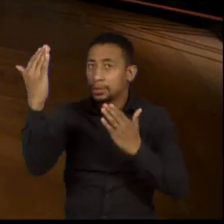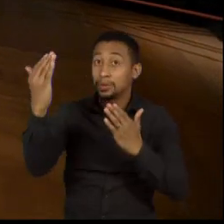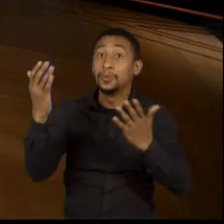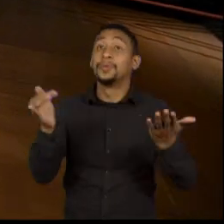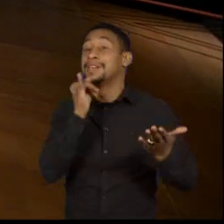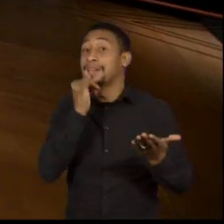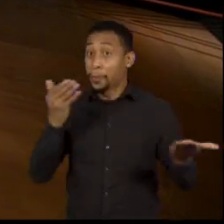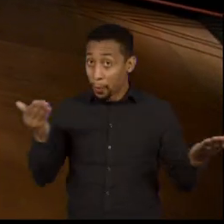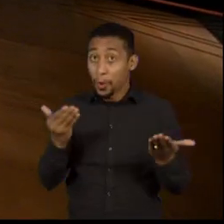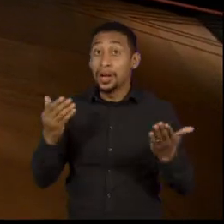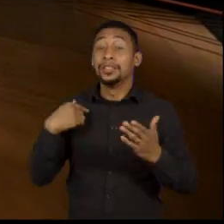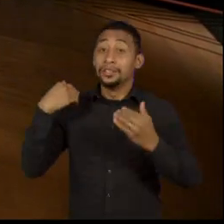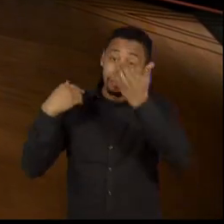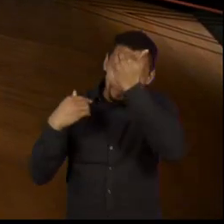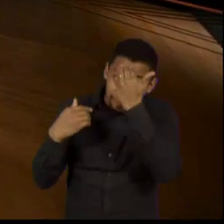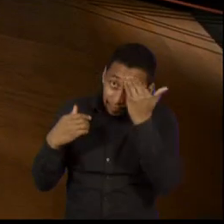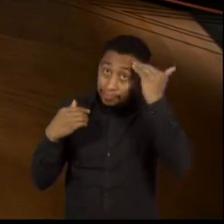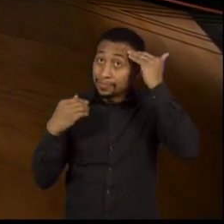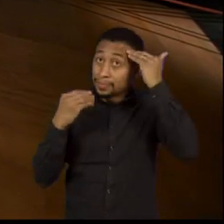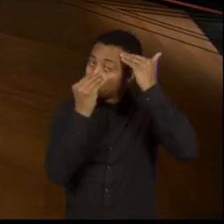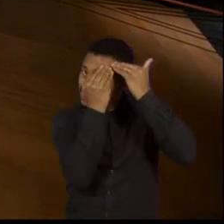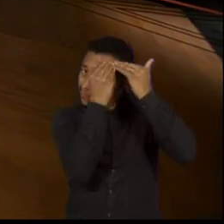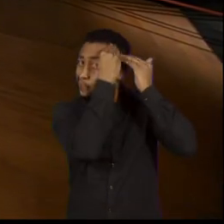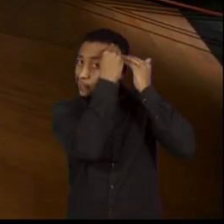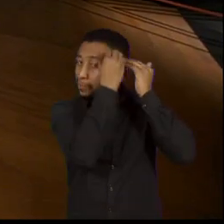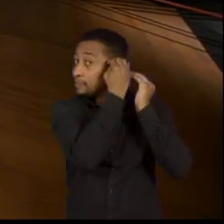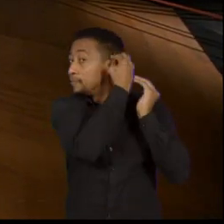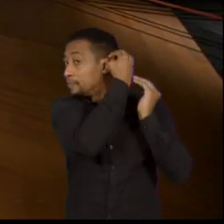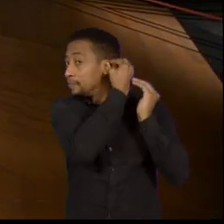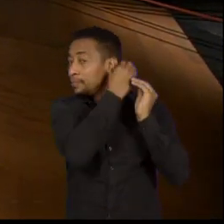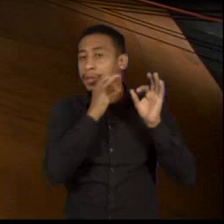sabia que esse cabelo ia ficar enchendo meu saco, eu dei um laquezão aqui, ó.